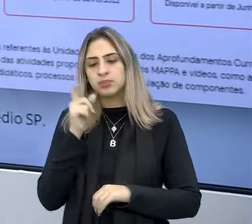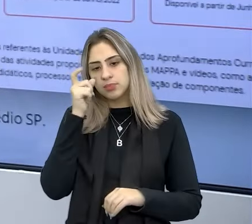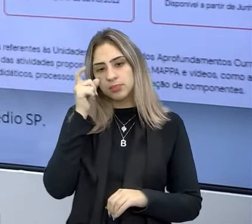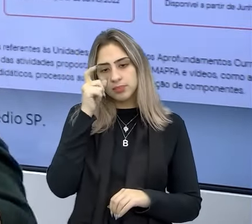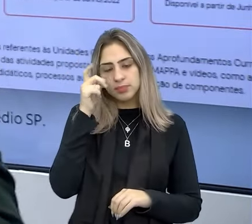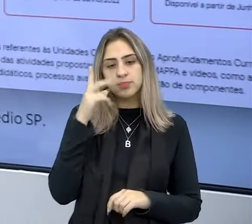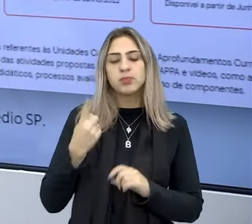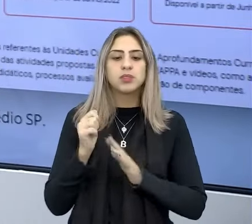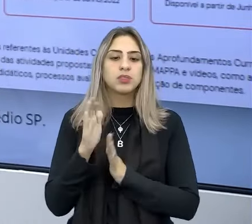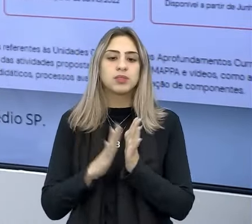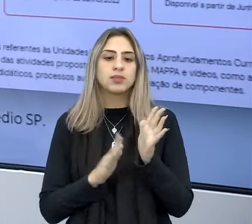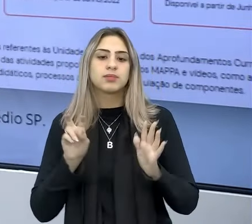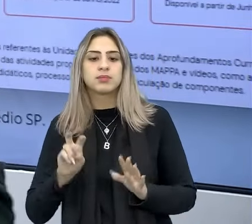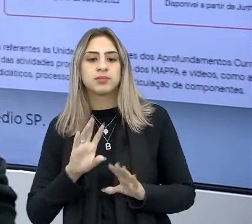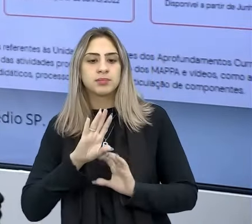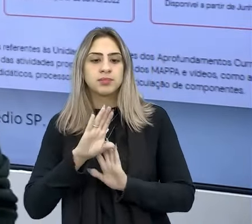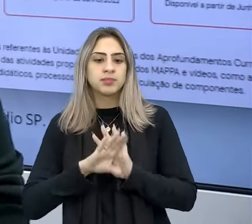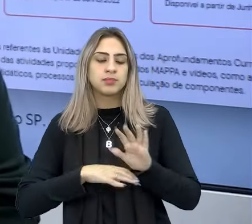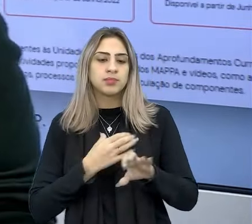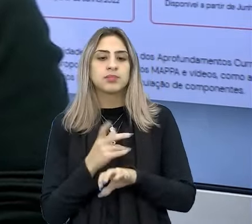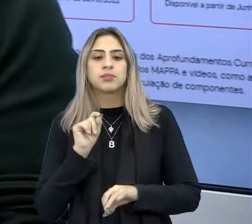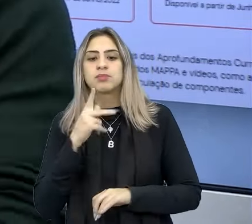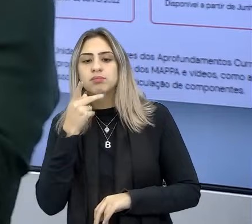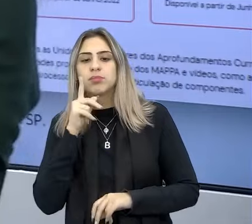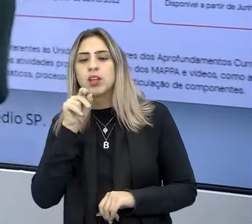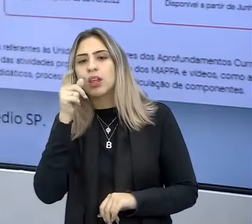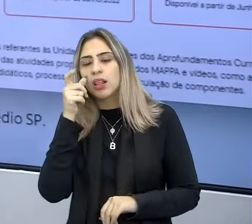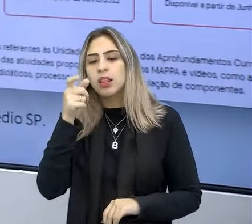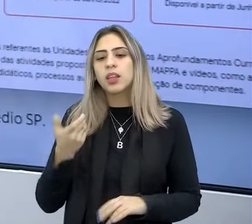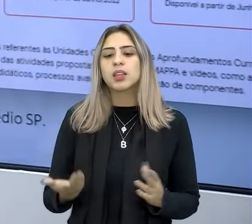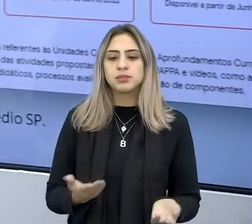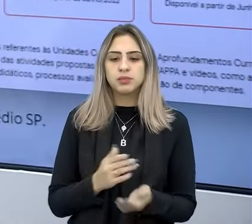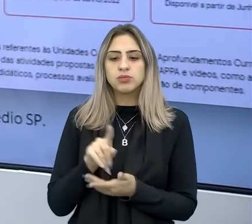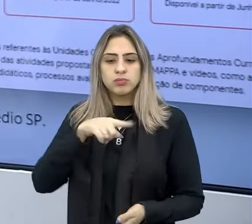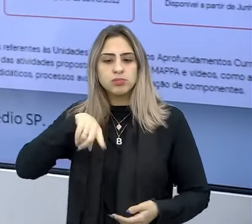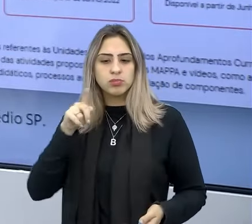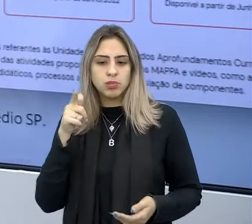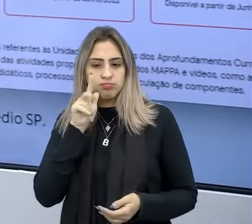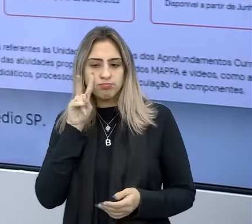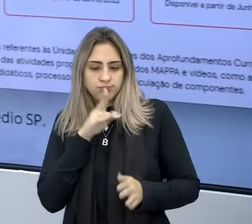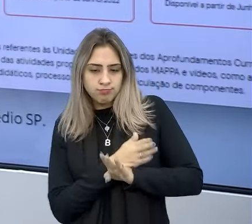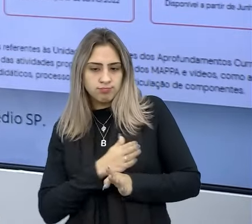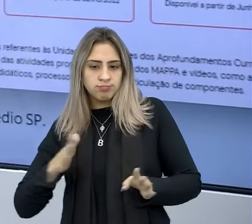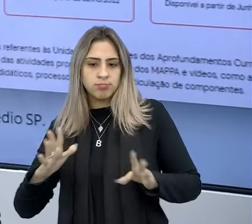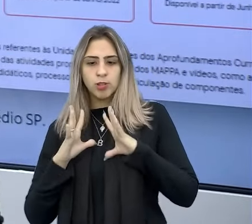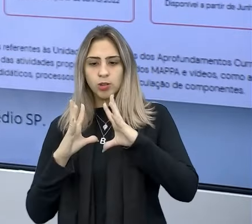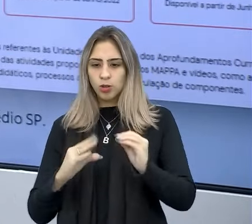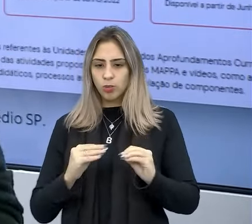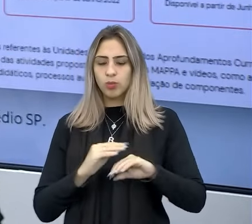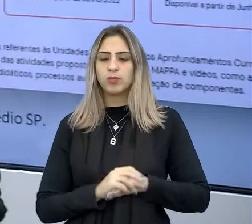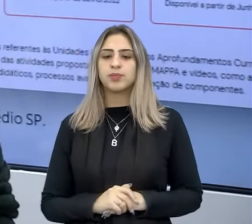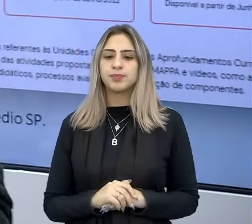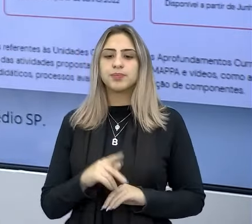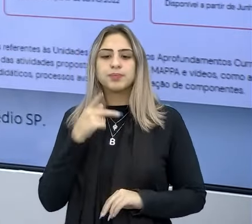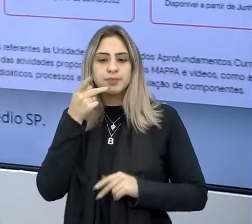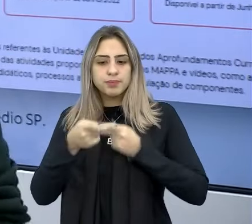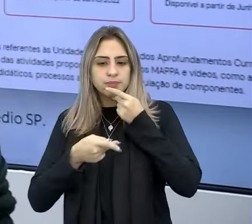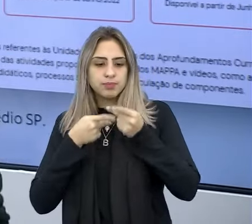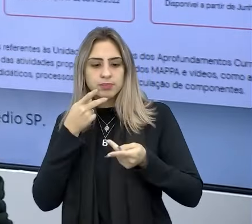é essa atividade 5 do componente 5 que tá falando, que é interessante? Aí, vocês conseguem vir aqui no percurso, diretamente. Então, tá falando